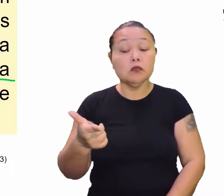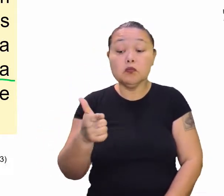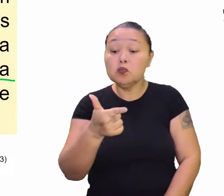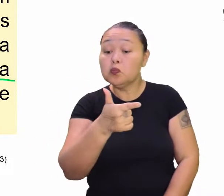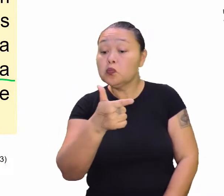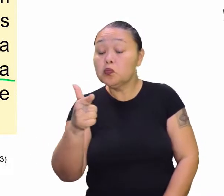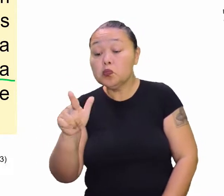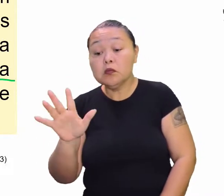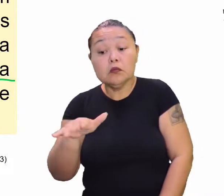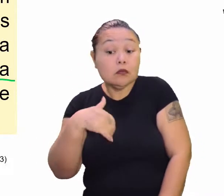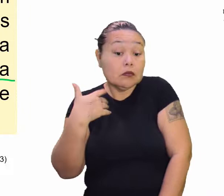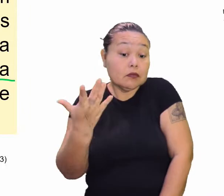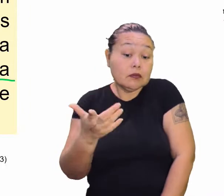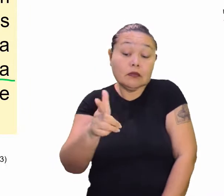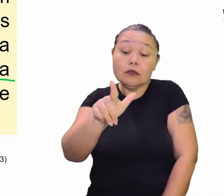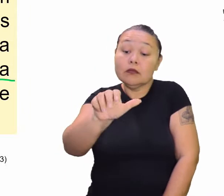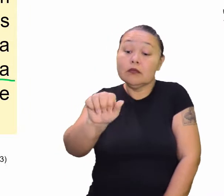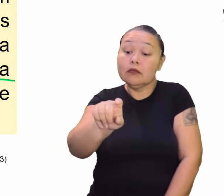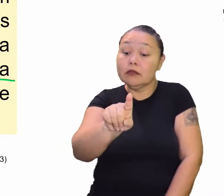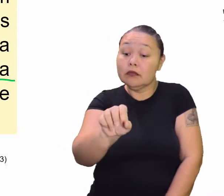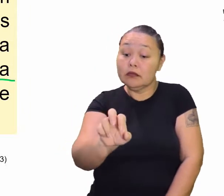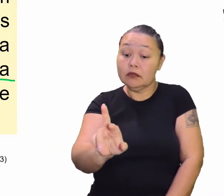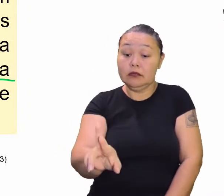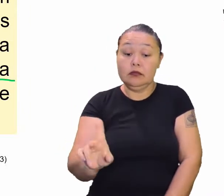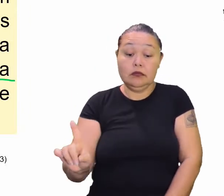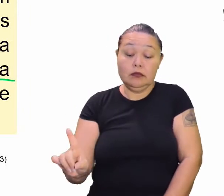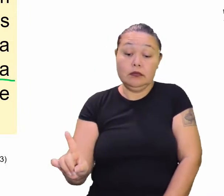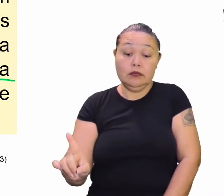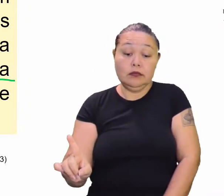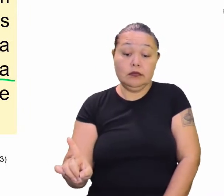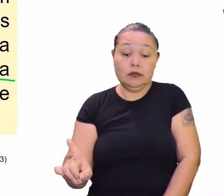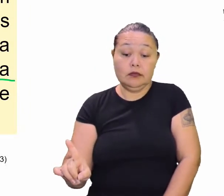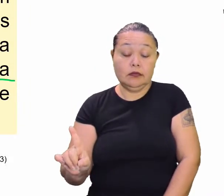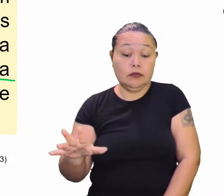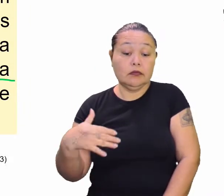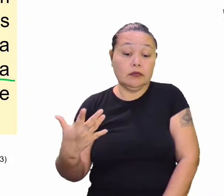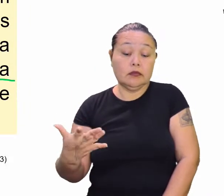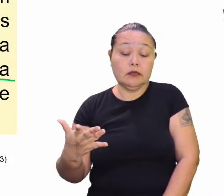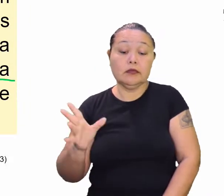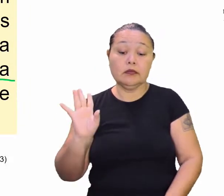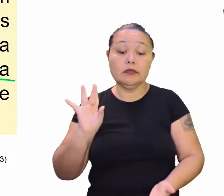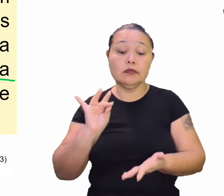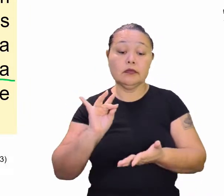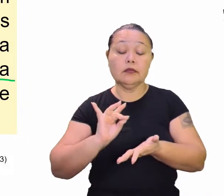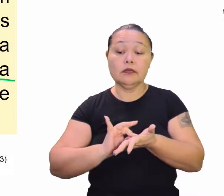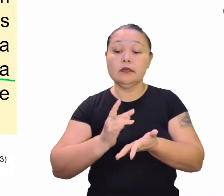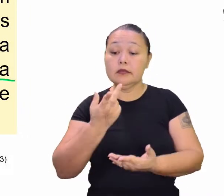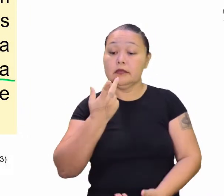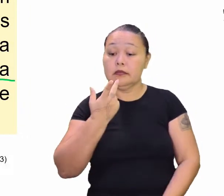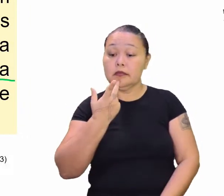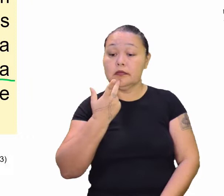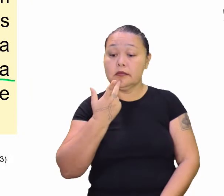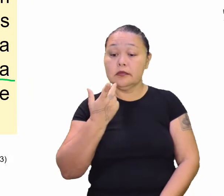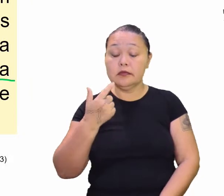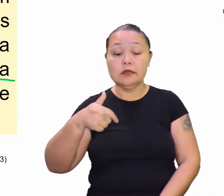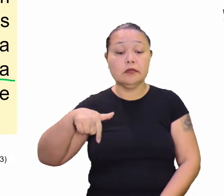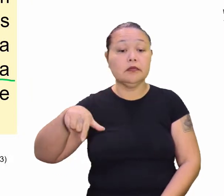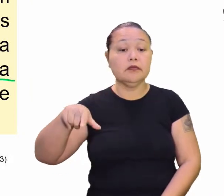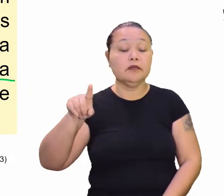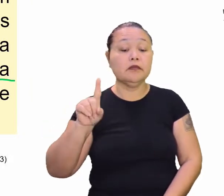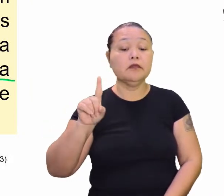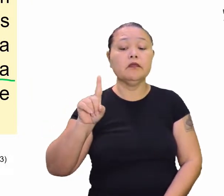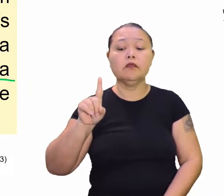saúde, quiçá lazer. Né? Então, realmente, estamos falando